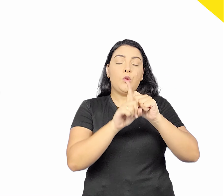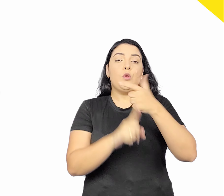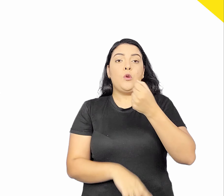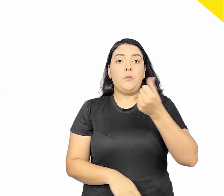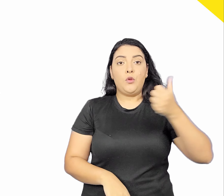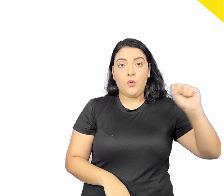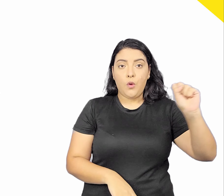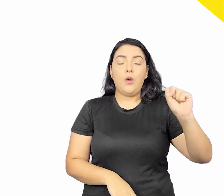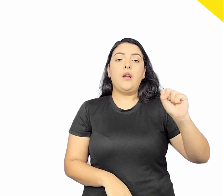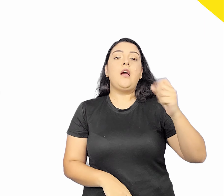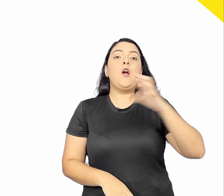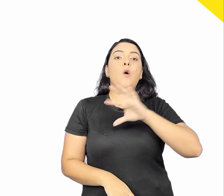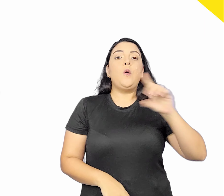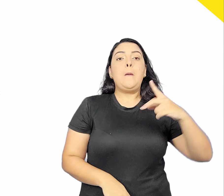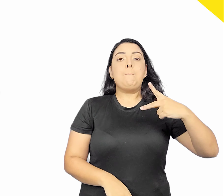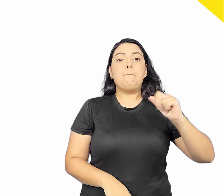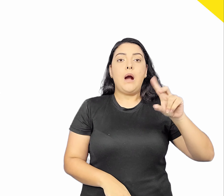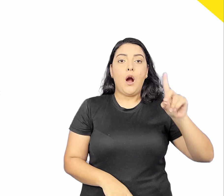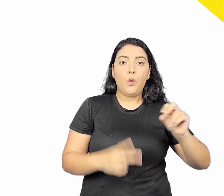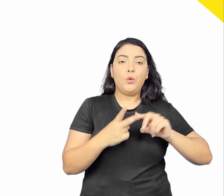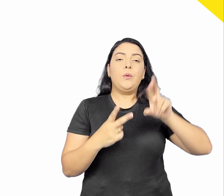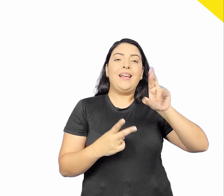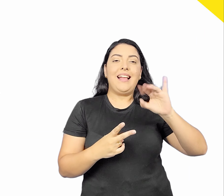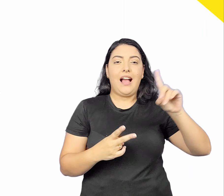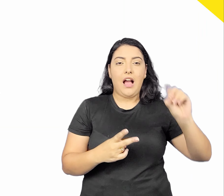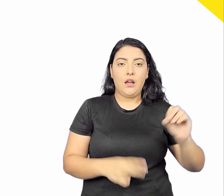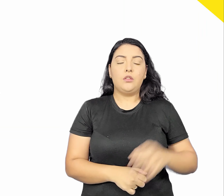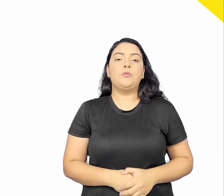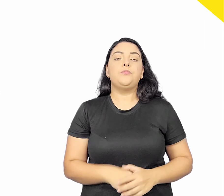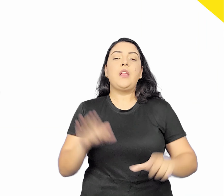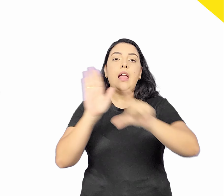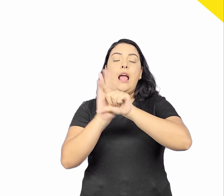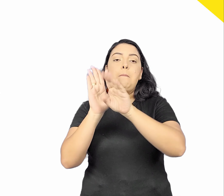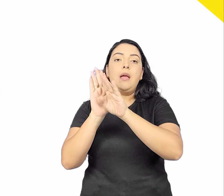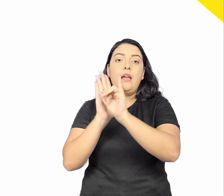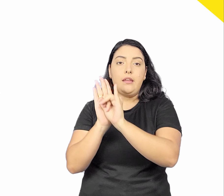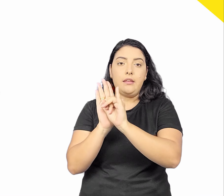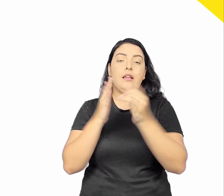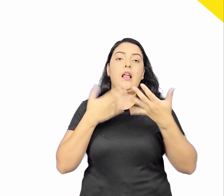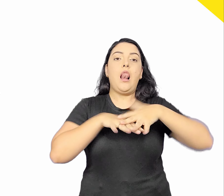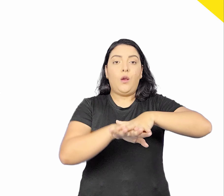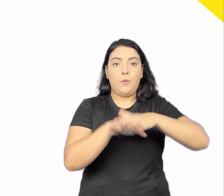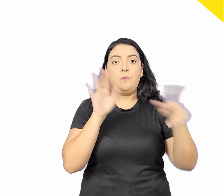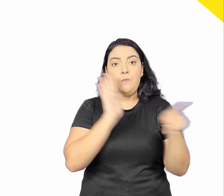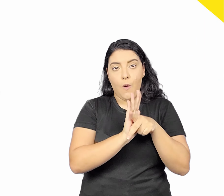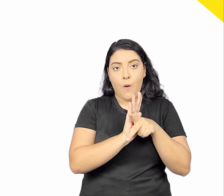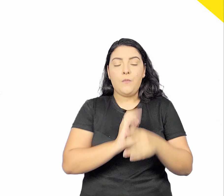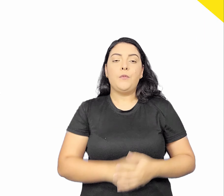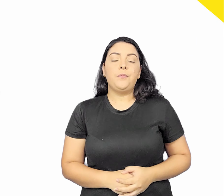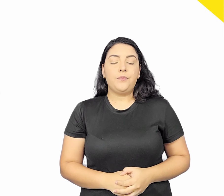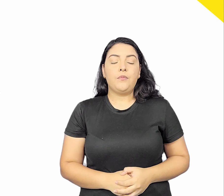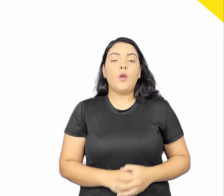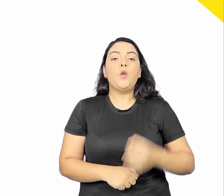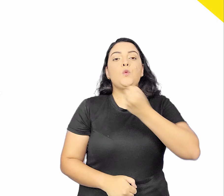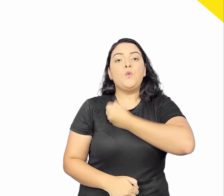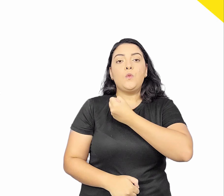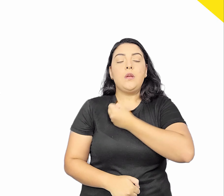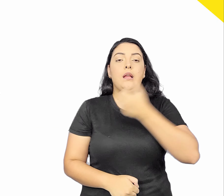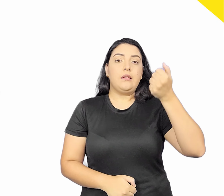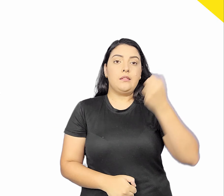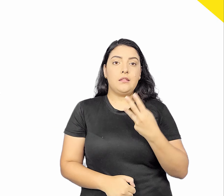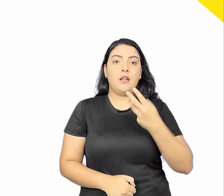2008 Coordenado por Paulo Amarante e Ricardo Lima LBI Lei Brasileira de Inclusão